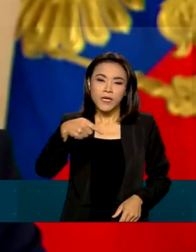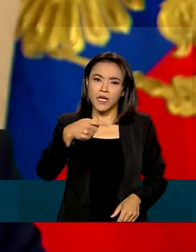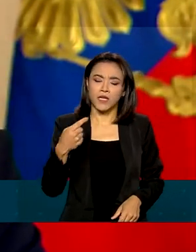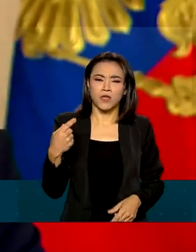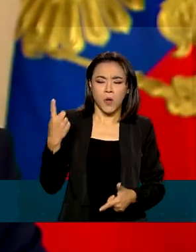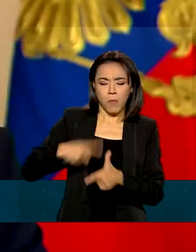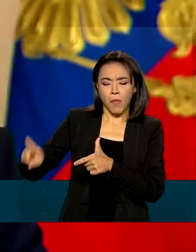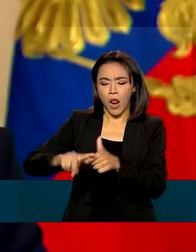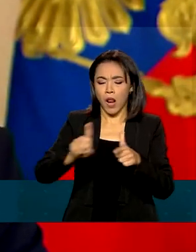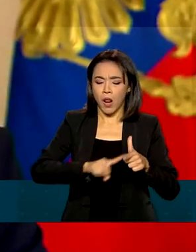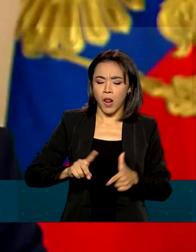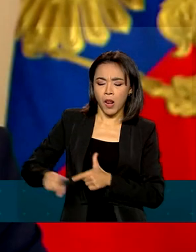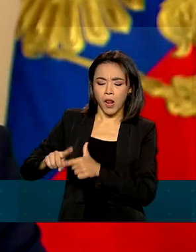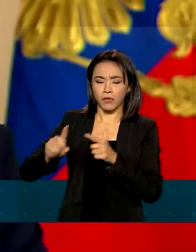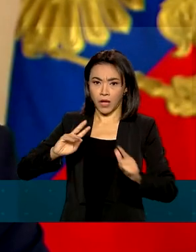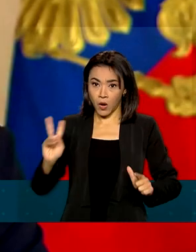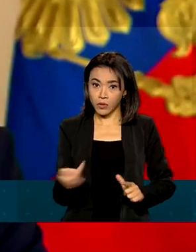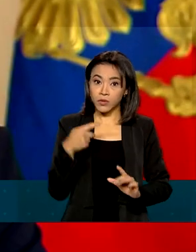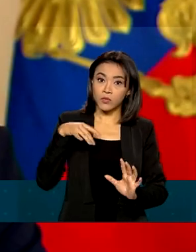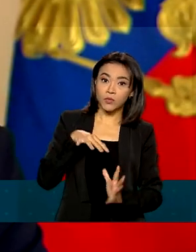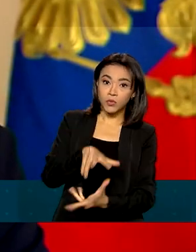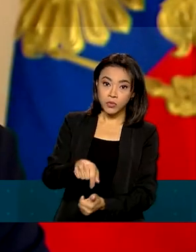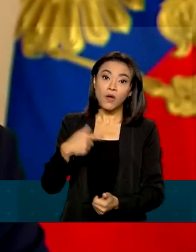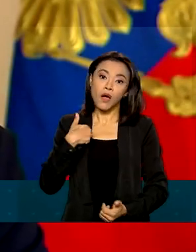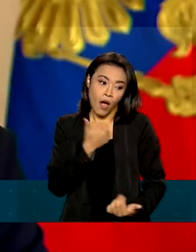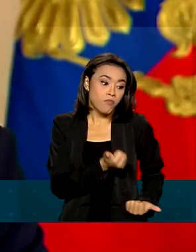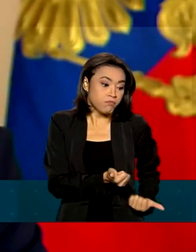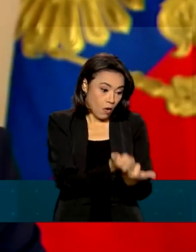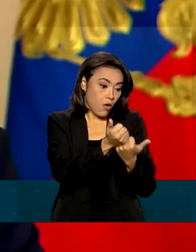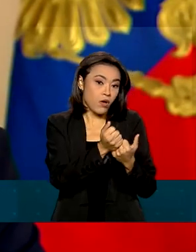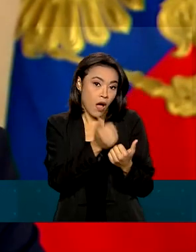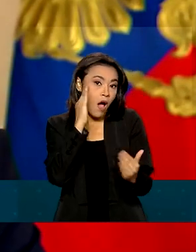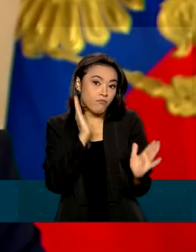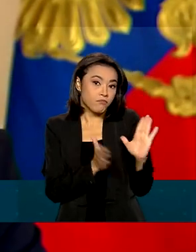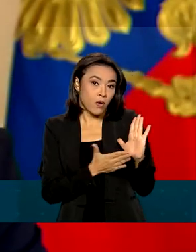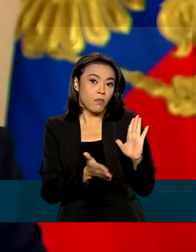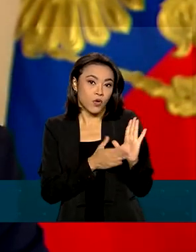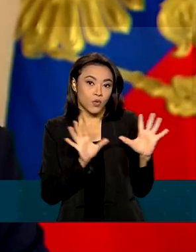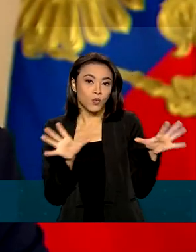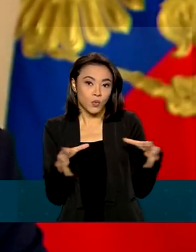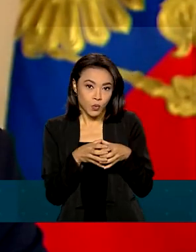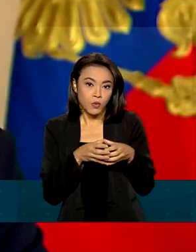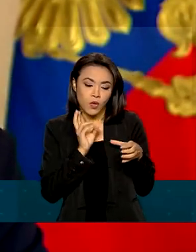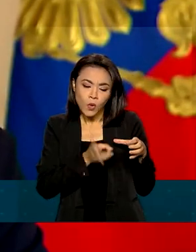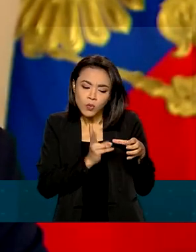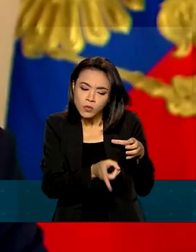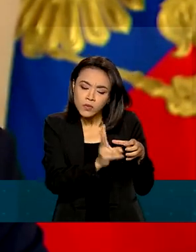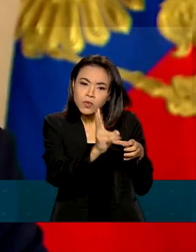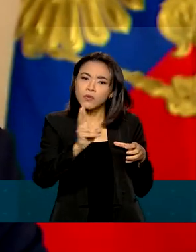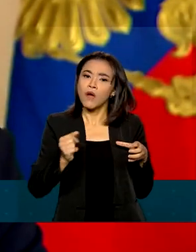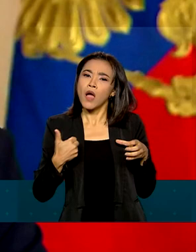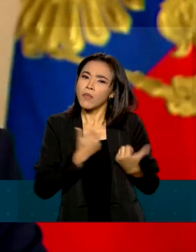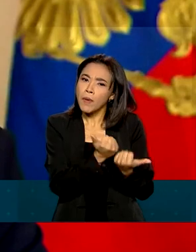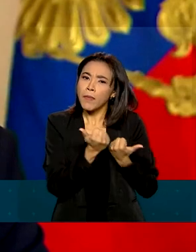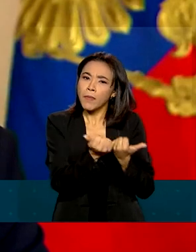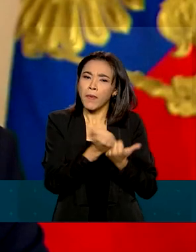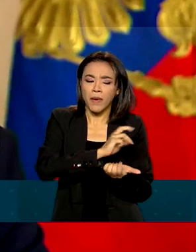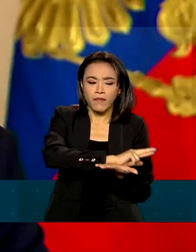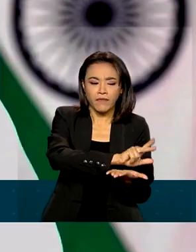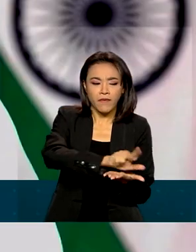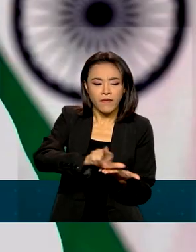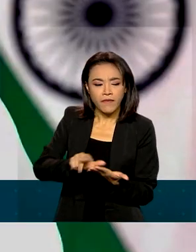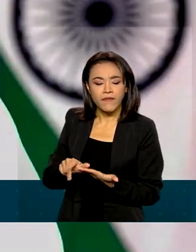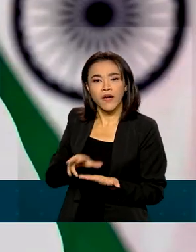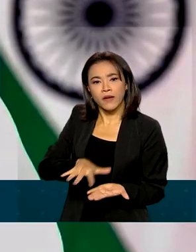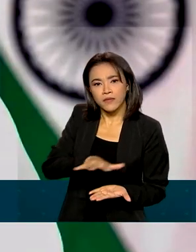problemas em escala global, apoia a proposta do grupo em continuar com o trabalho de cooperação em todas as áreas.